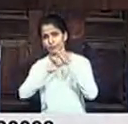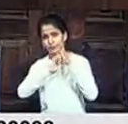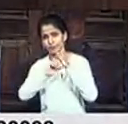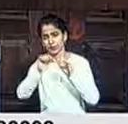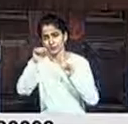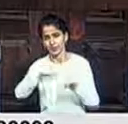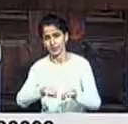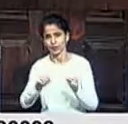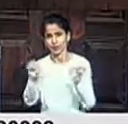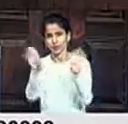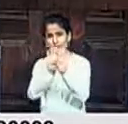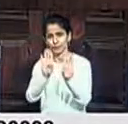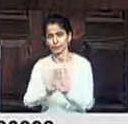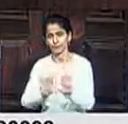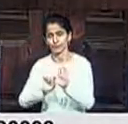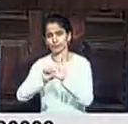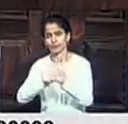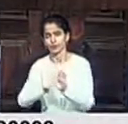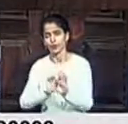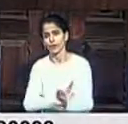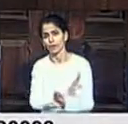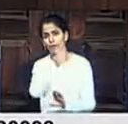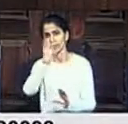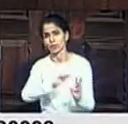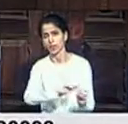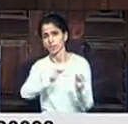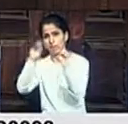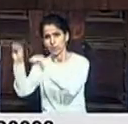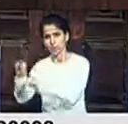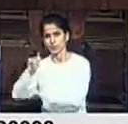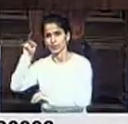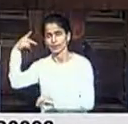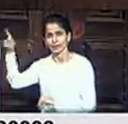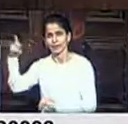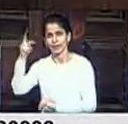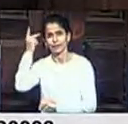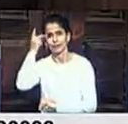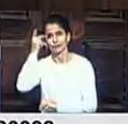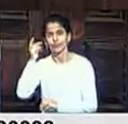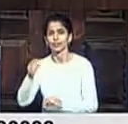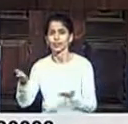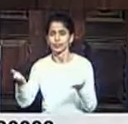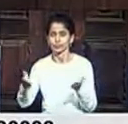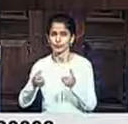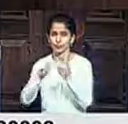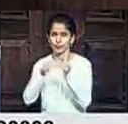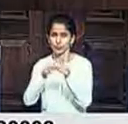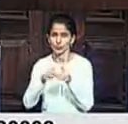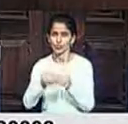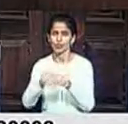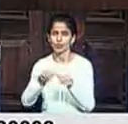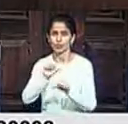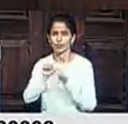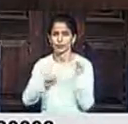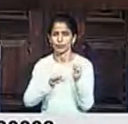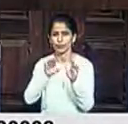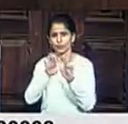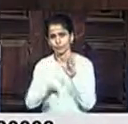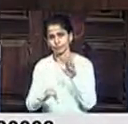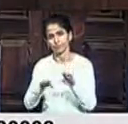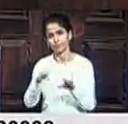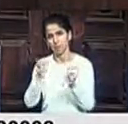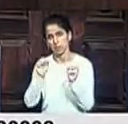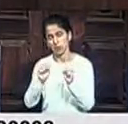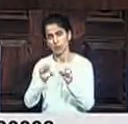Paulo. Então, o que os trabalhadores pediam? Para mudar para baixo. O daqui para ficar pelo menos igual a